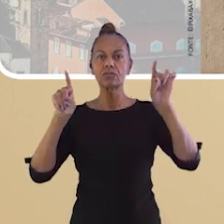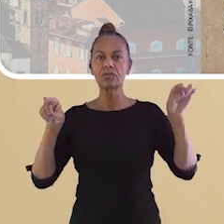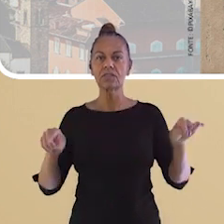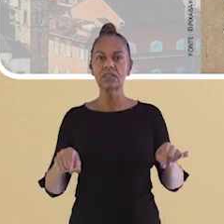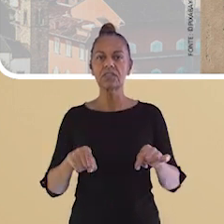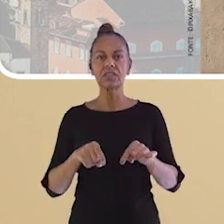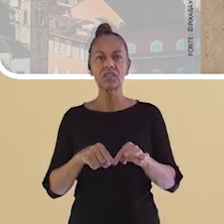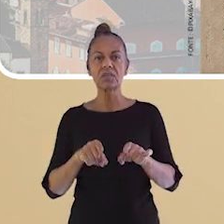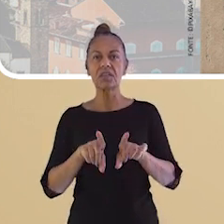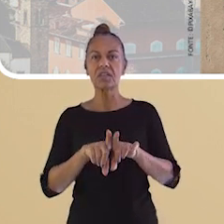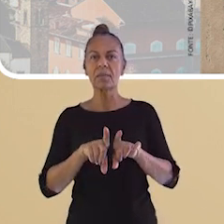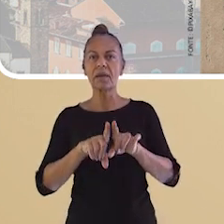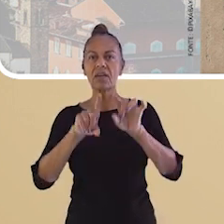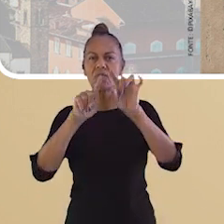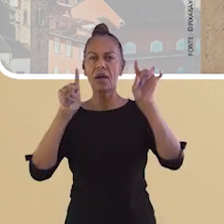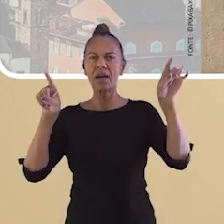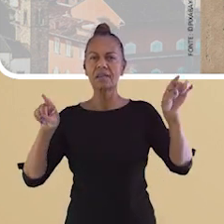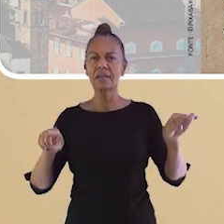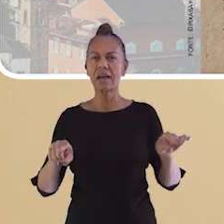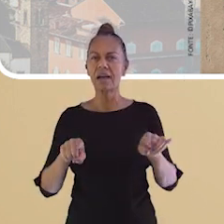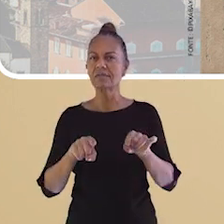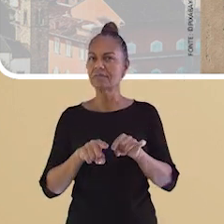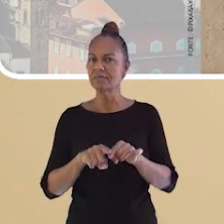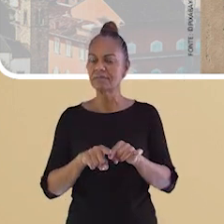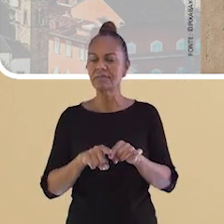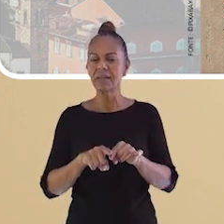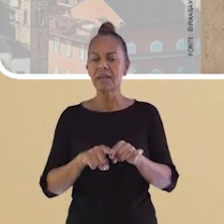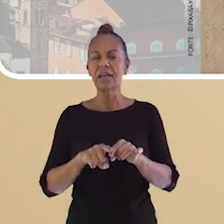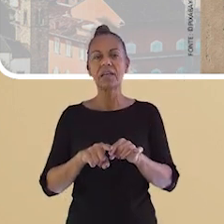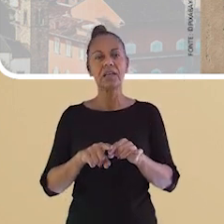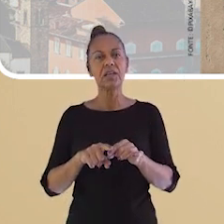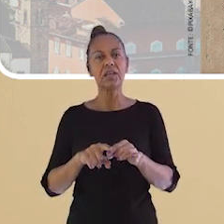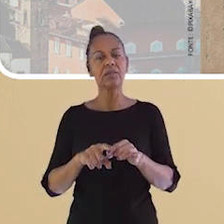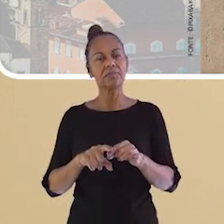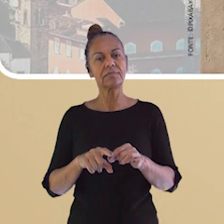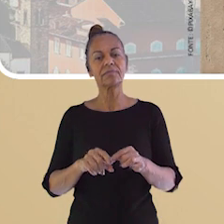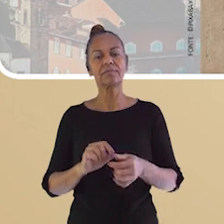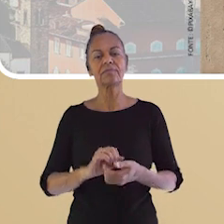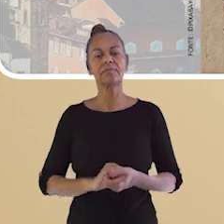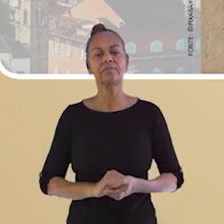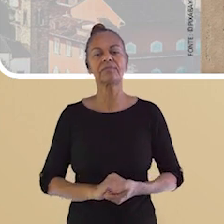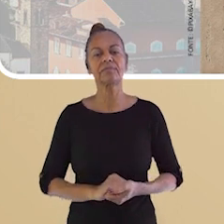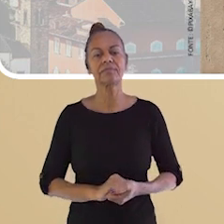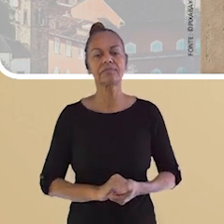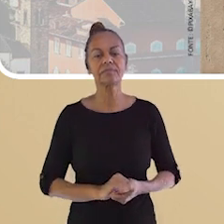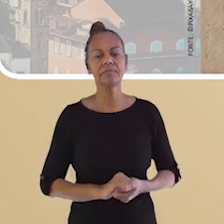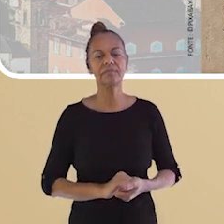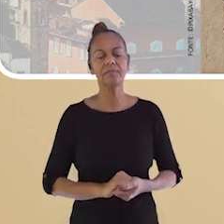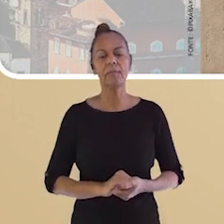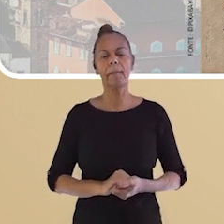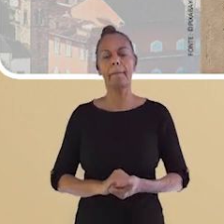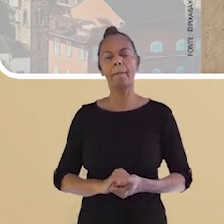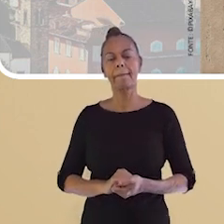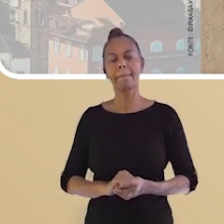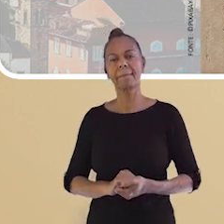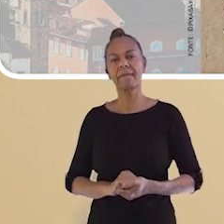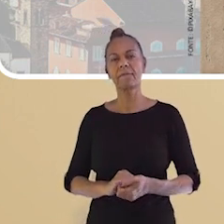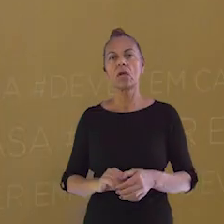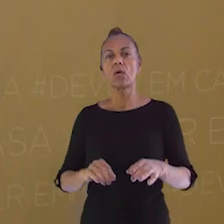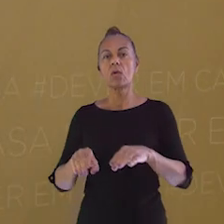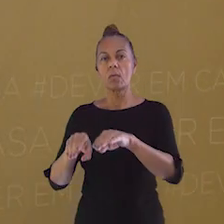isso inserido dentro de um círculo e um quadrado ao mesmo tempo, enquanto o umbigo permanece no centro,